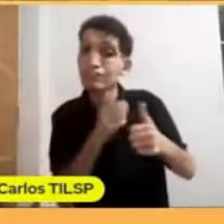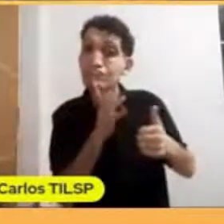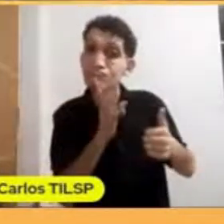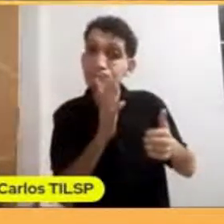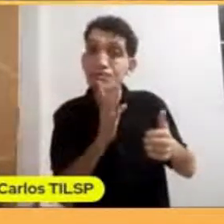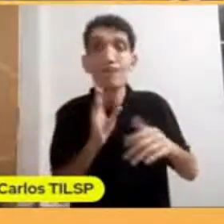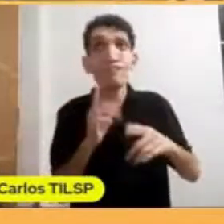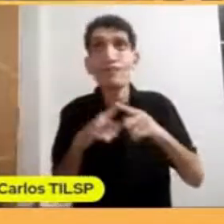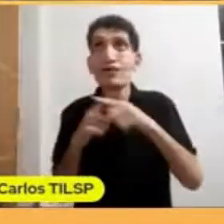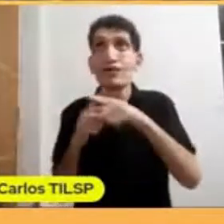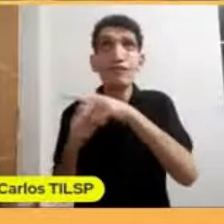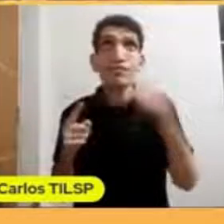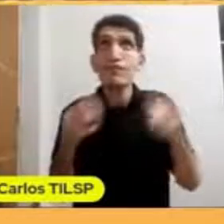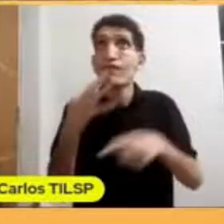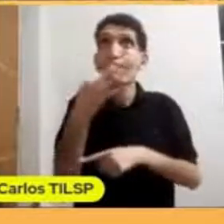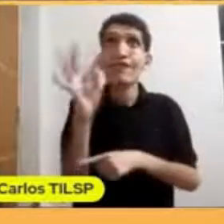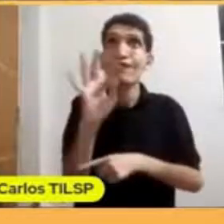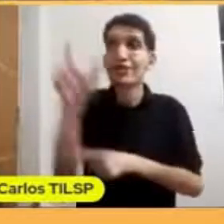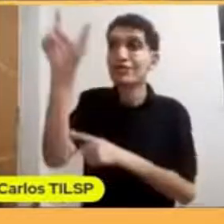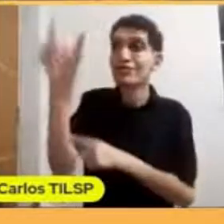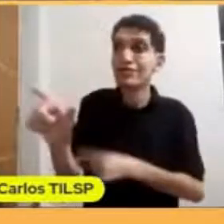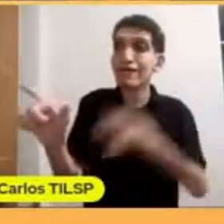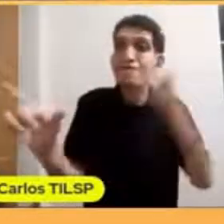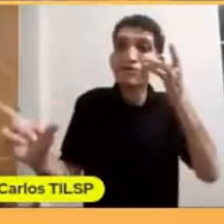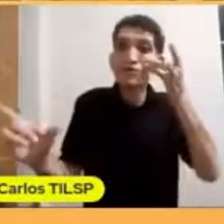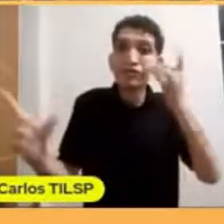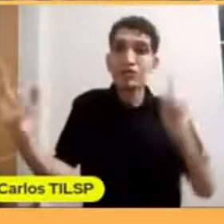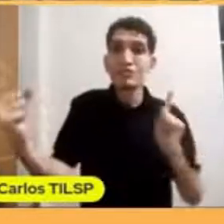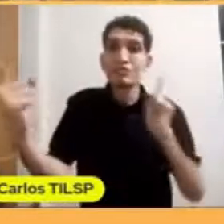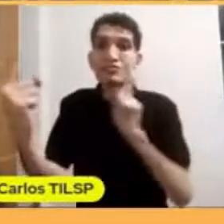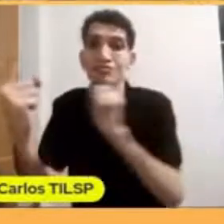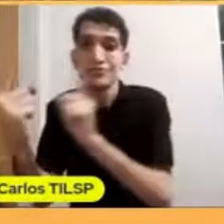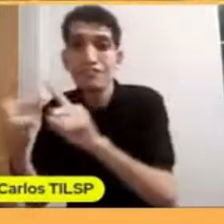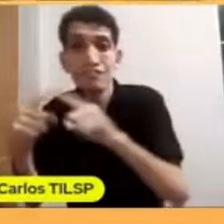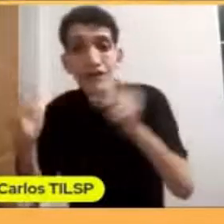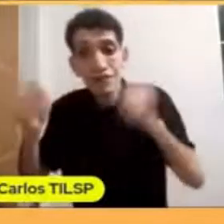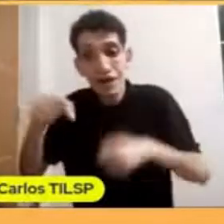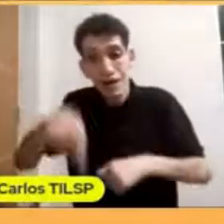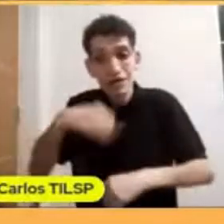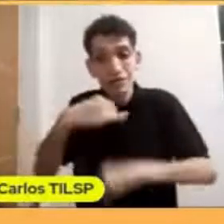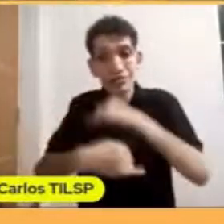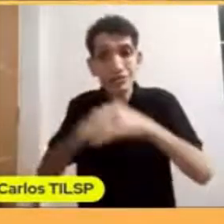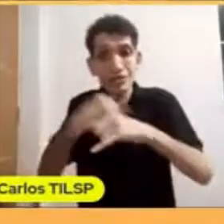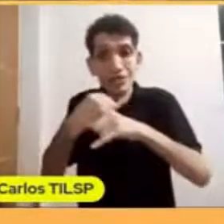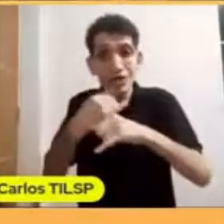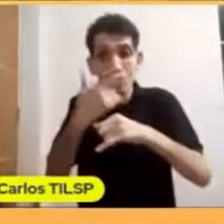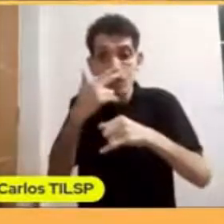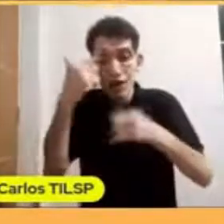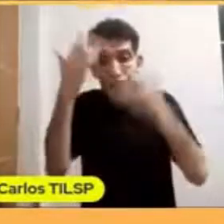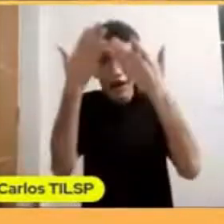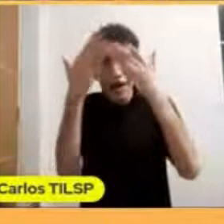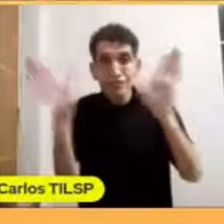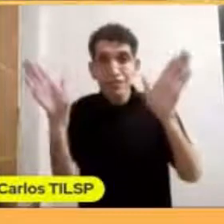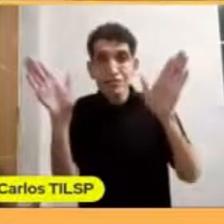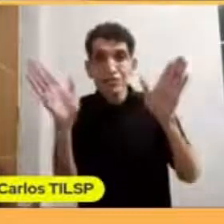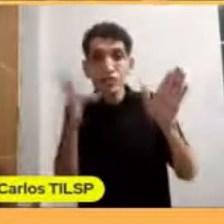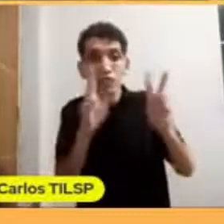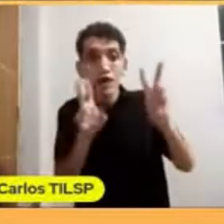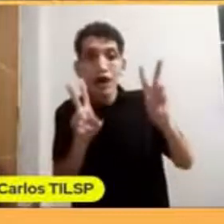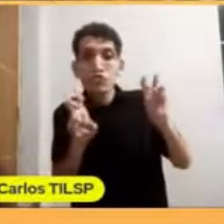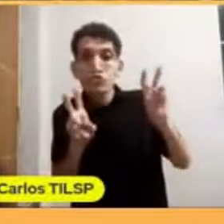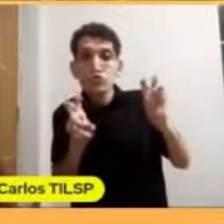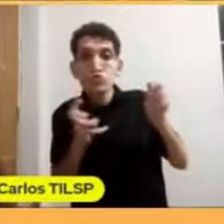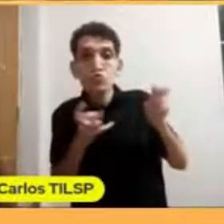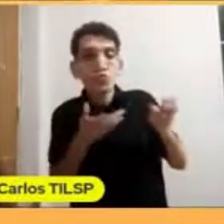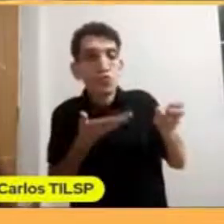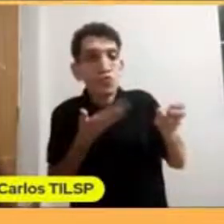com deficiência, por mais que eu não tenha essa necessidade agora, eu vou me permitir conhecer. Porque a partir do momento que depois eu